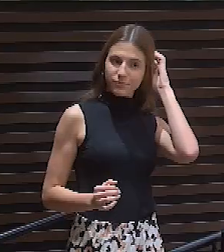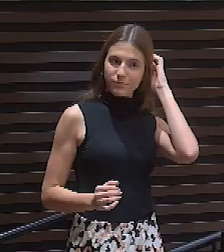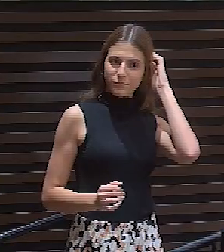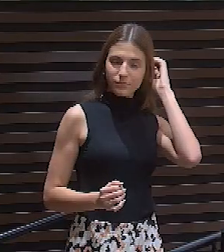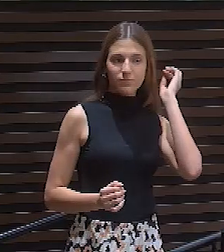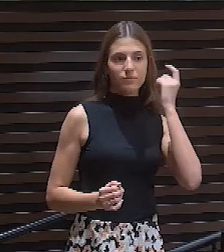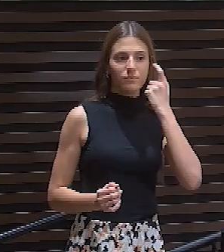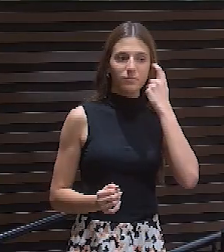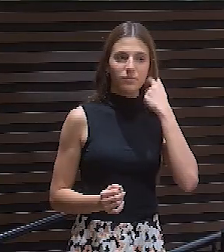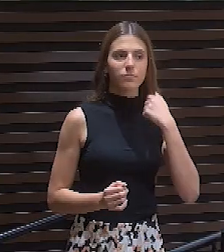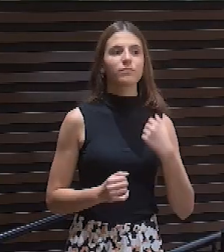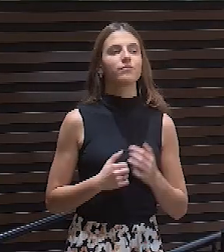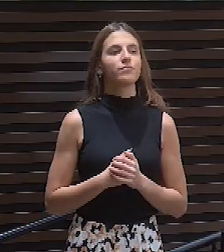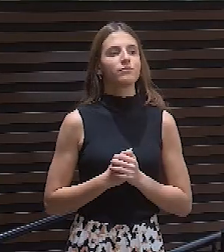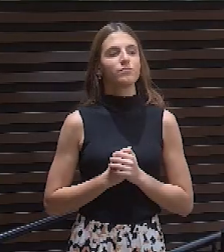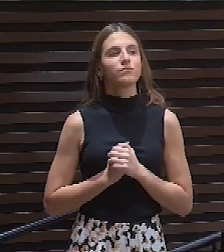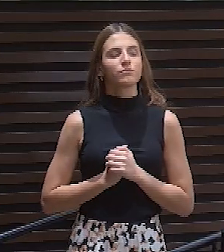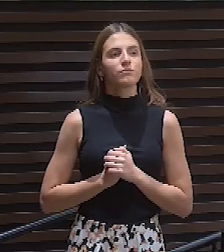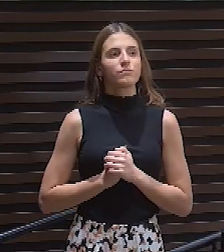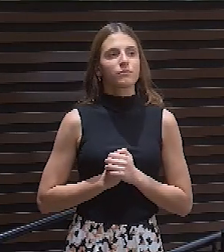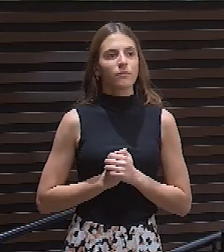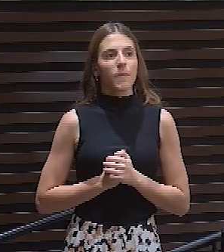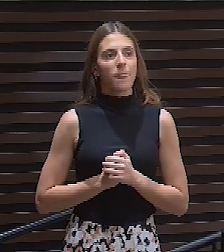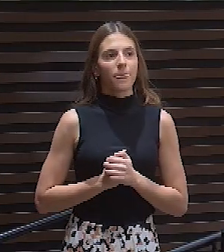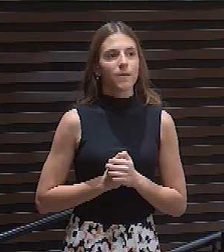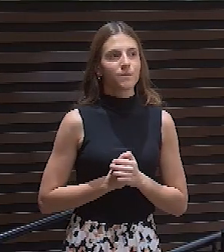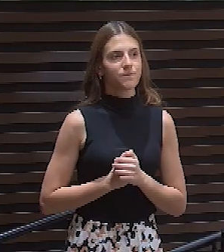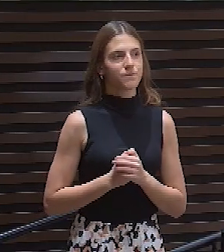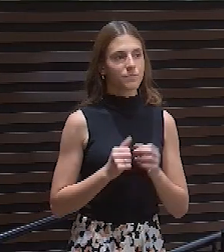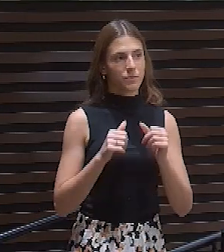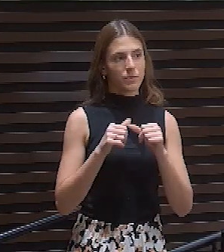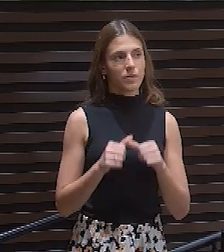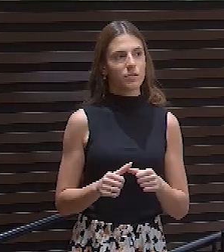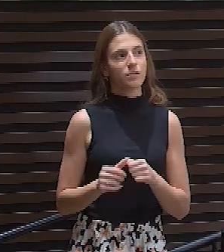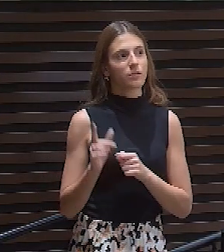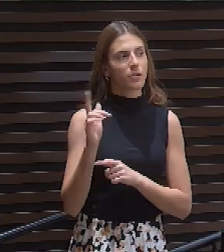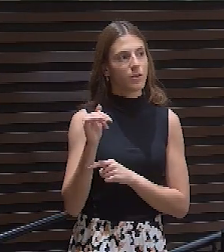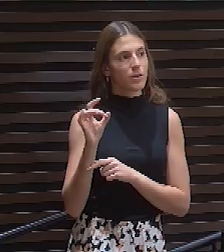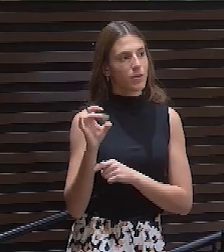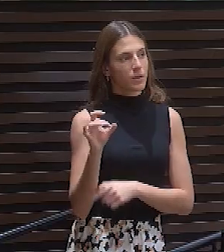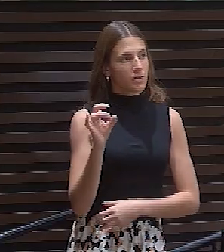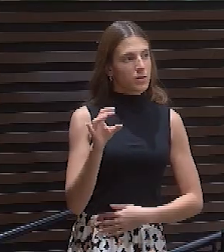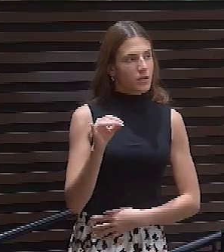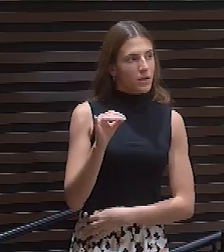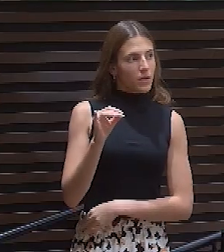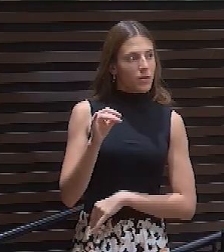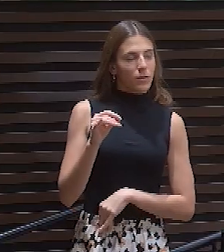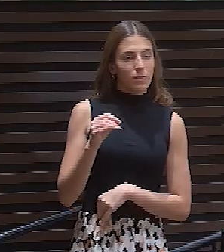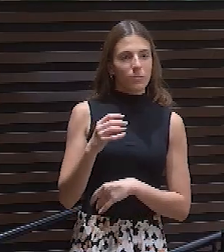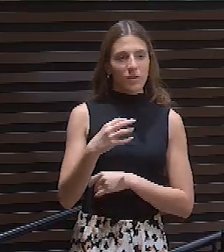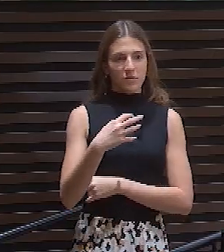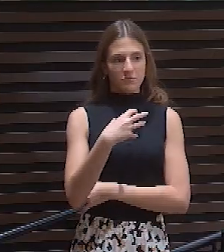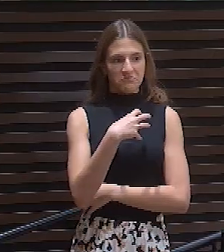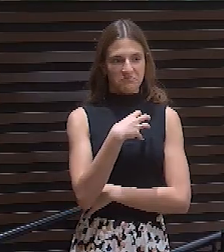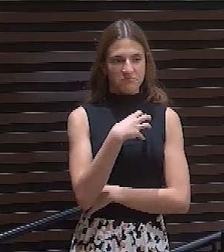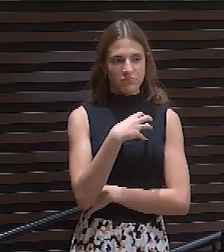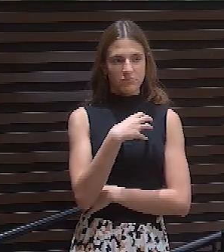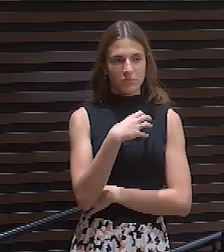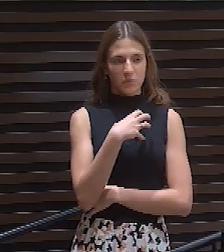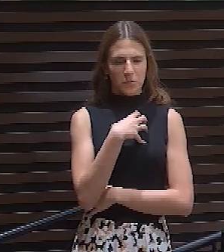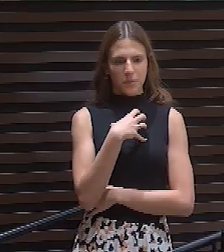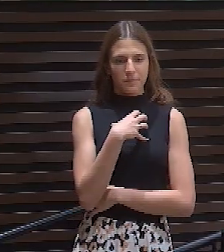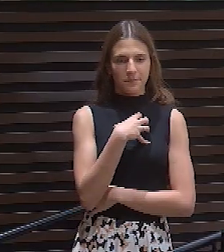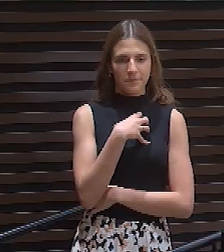bom amém. Isso é apenas um costume da pregação ou é